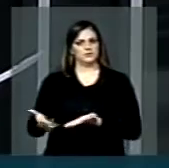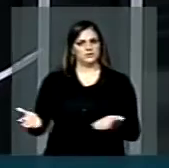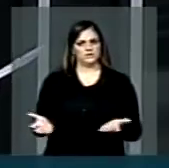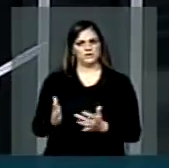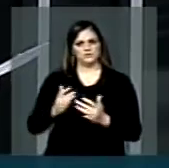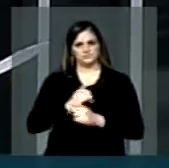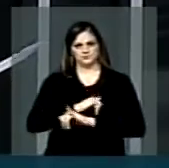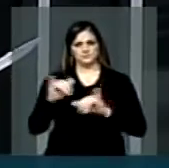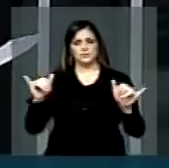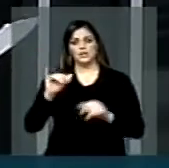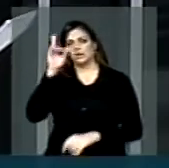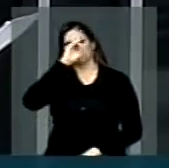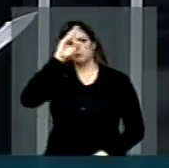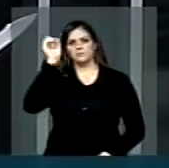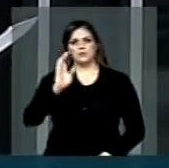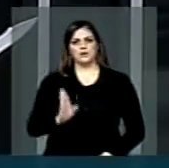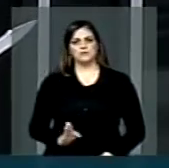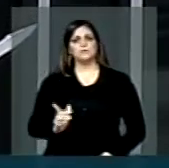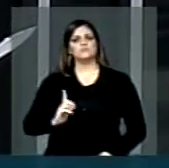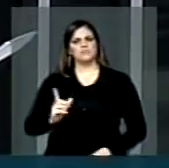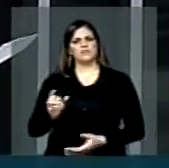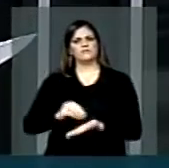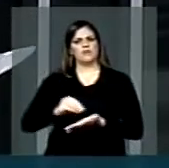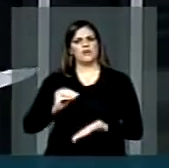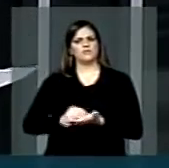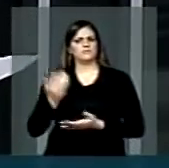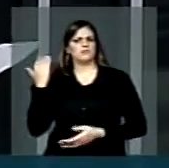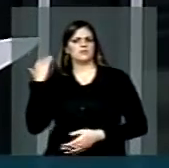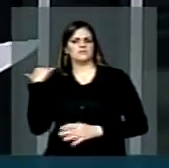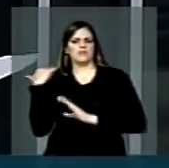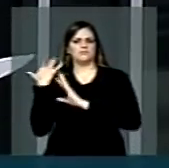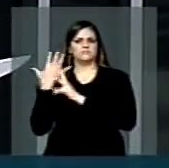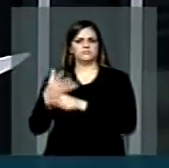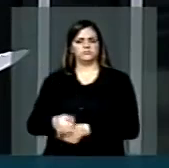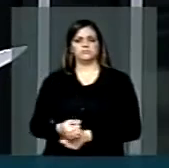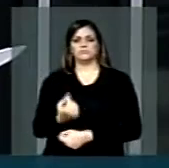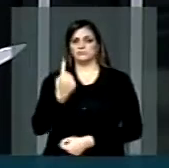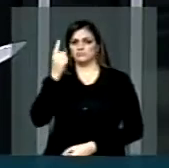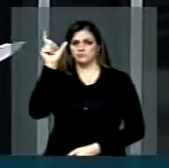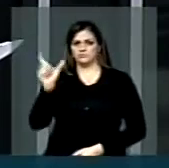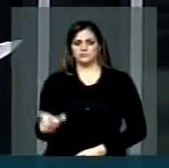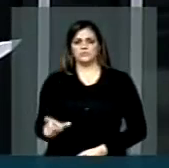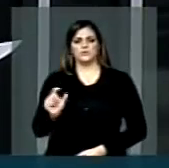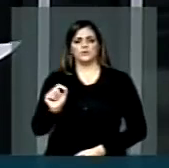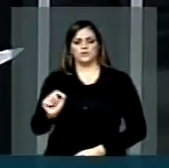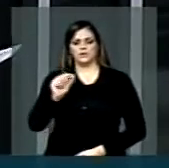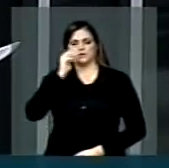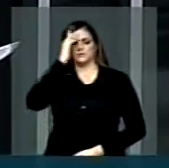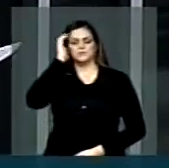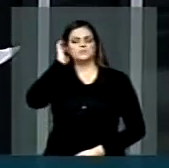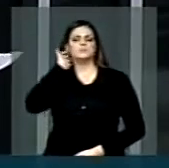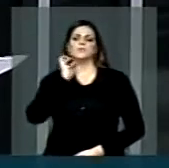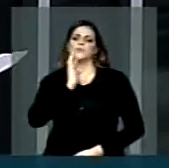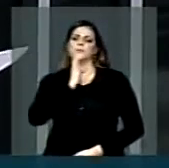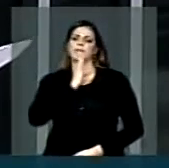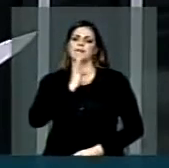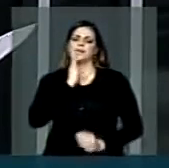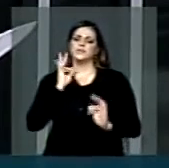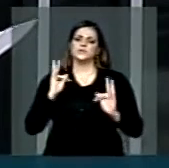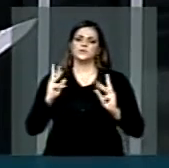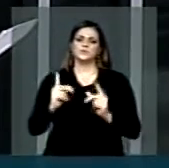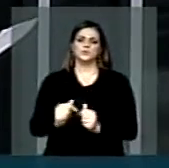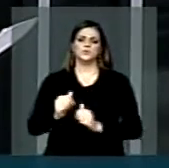senhores, lembrando que o Brasil tem uma dívida histórica em relação a um personagem emblemático, que usou de seus conhecimentos sobre as